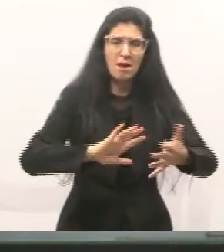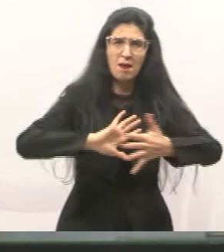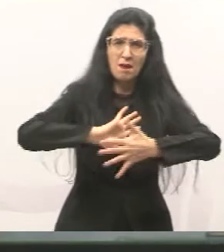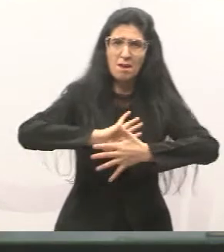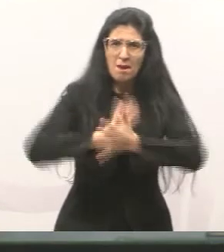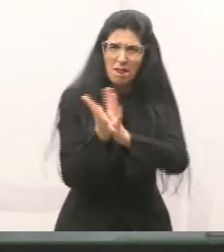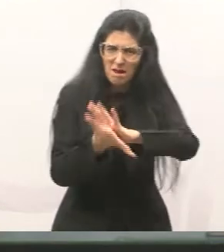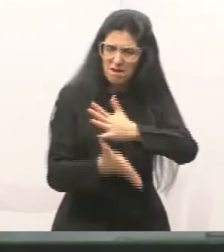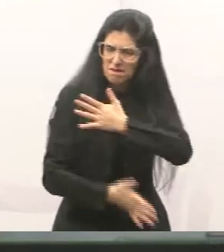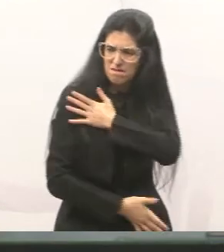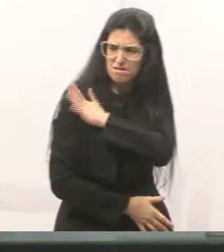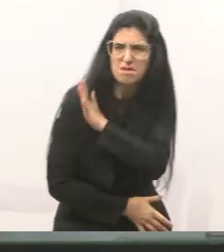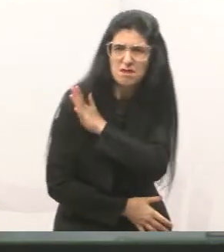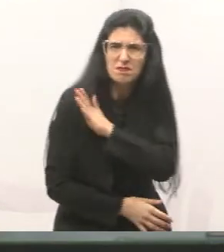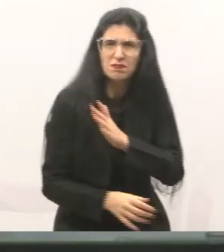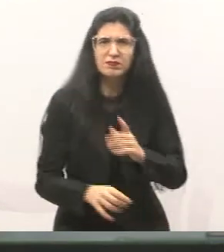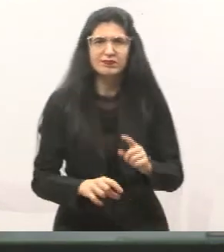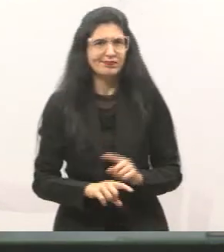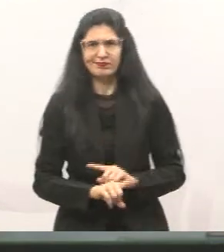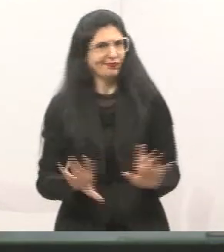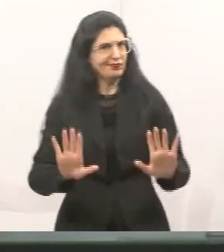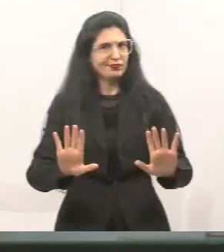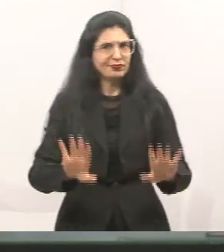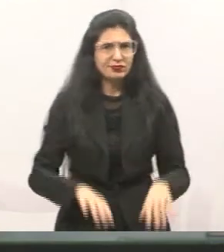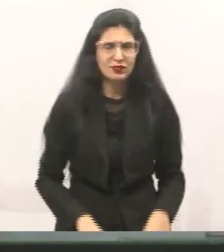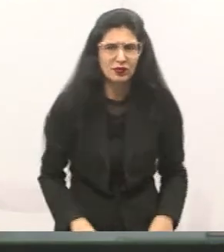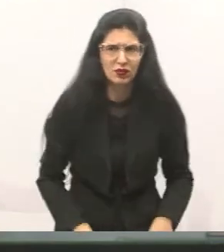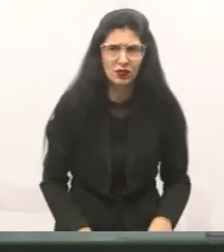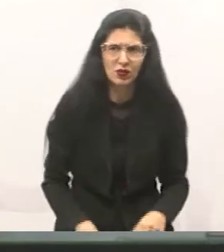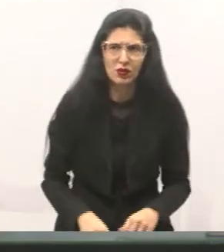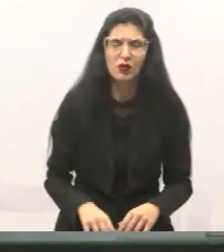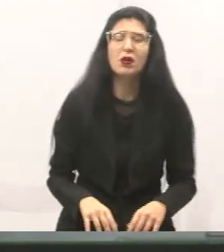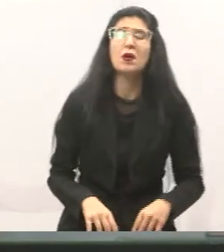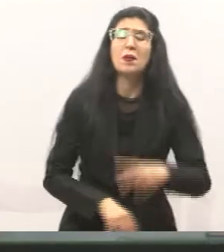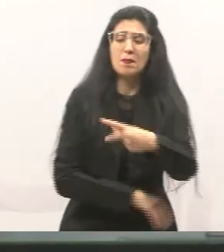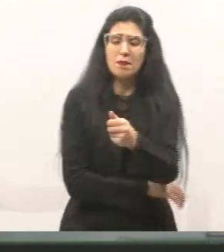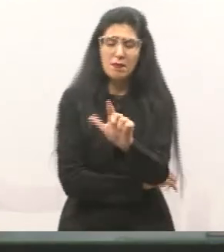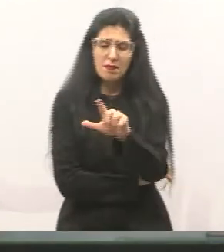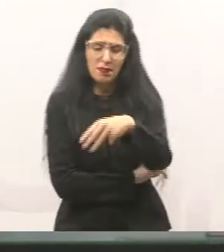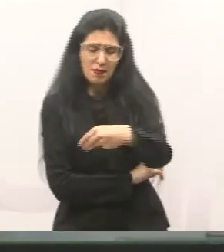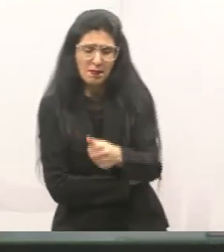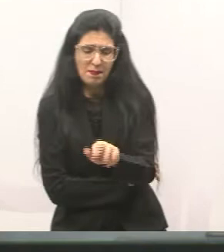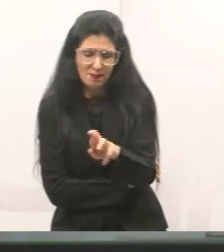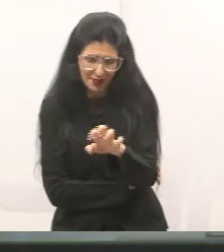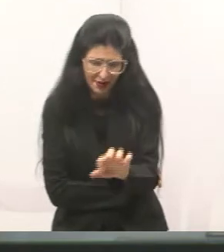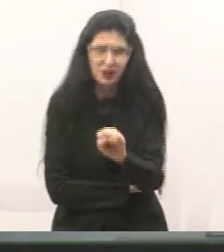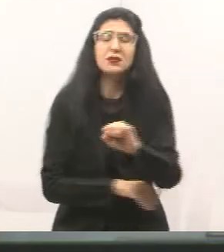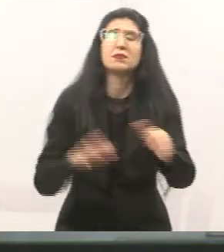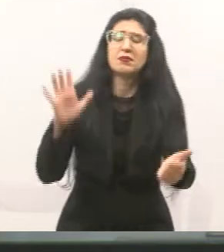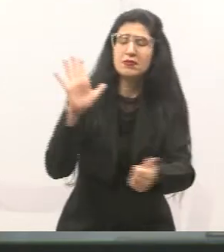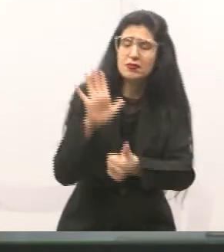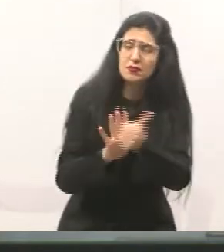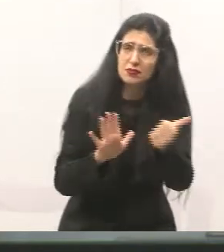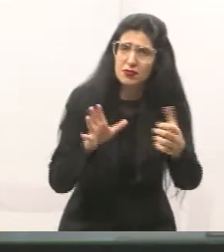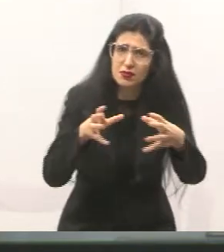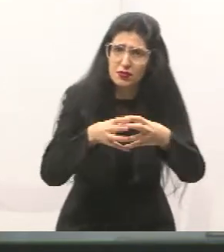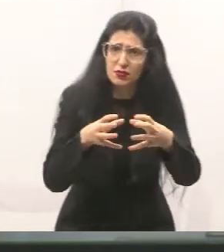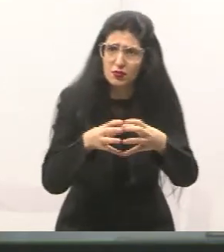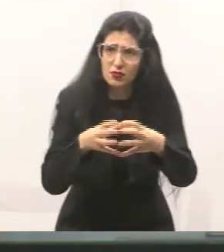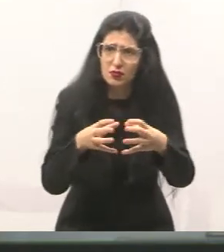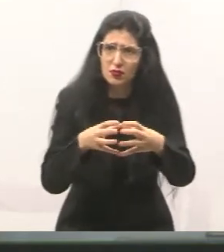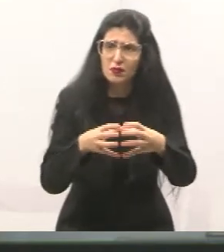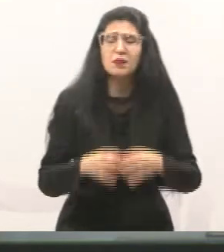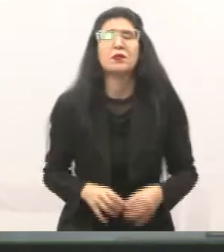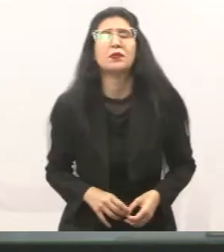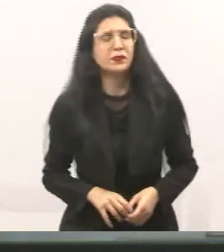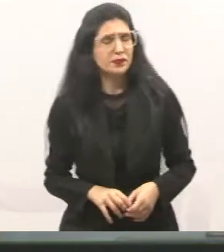Considerando que a conceituada Fundação Palmares foi a primeira organização pública voltada para a promoção